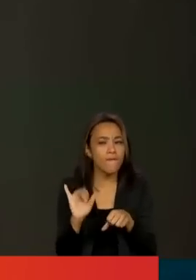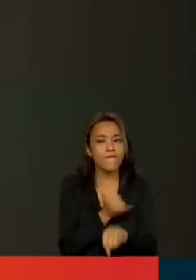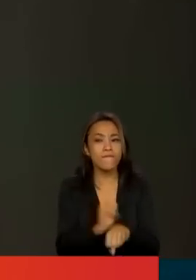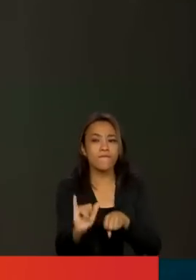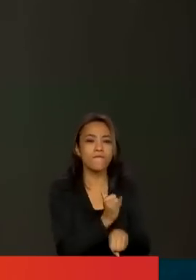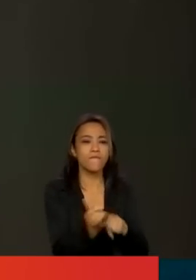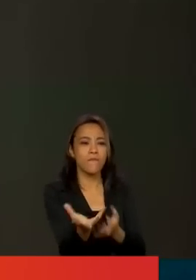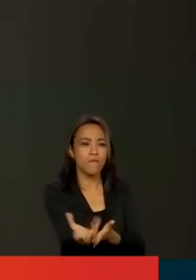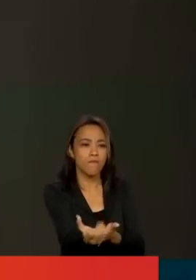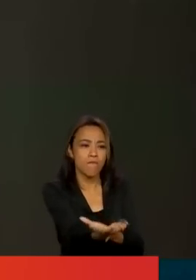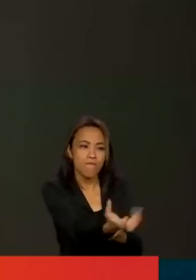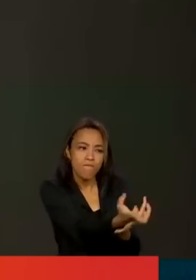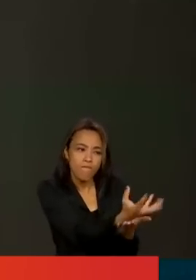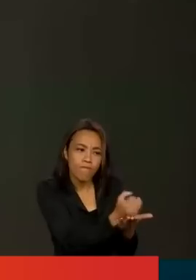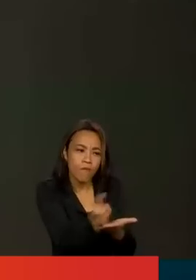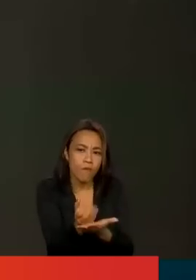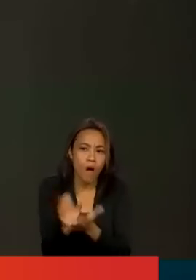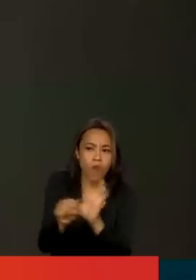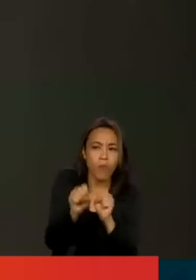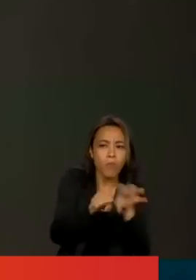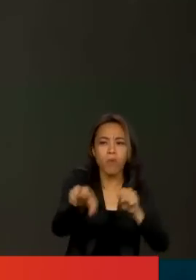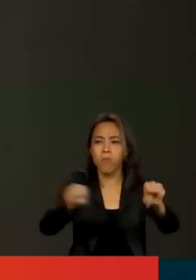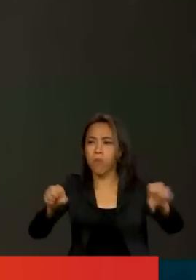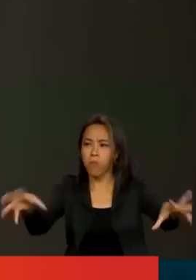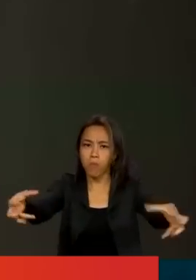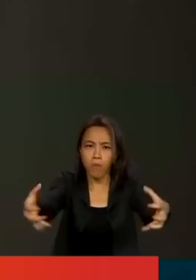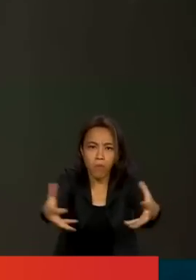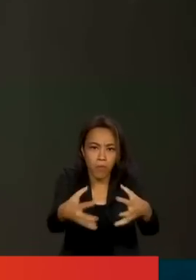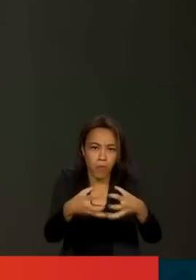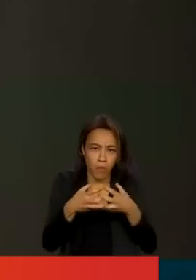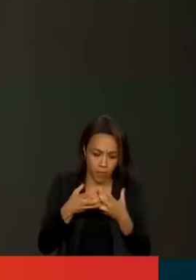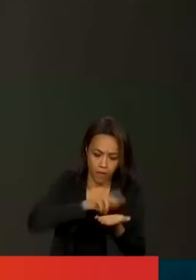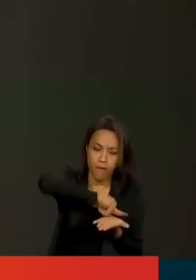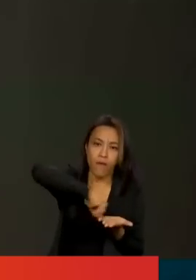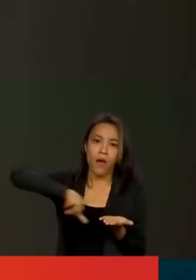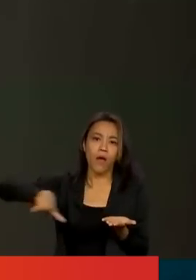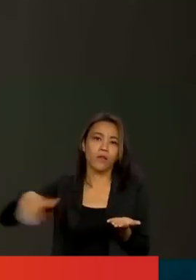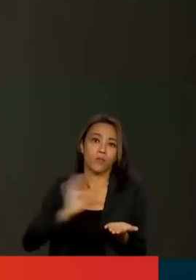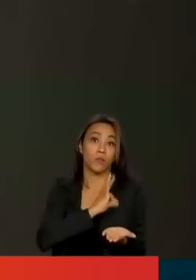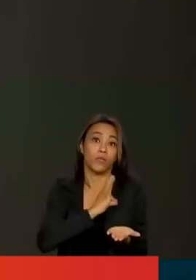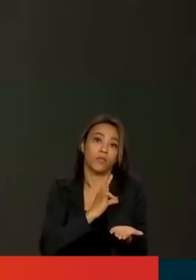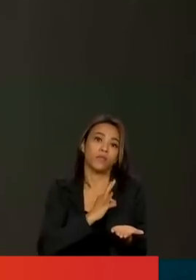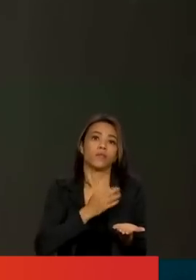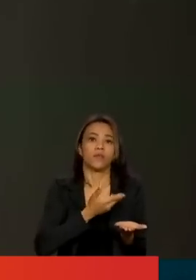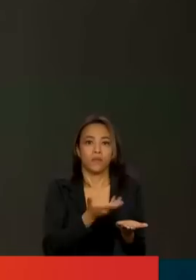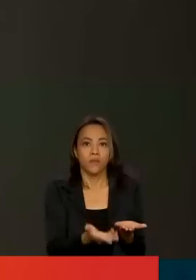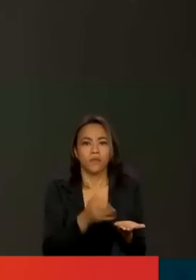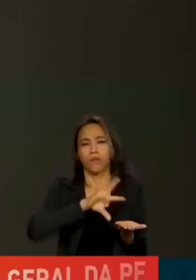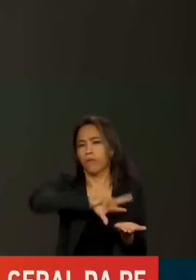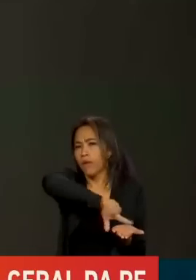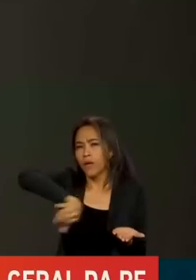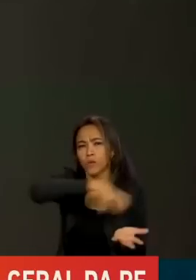é a questão da junção de informações de diversas é polícias de diversos